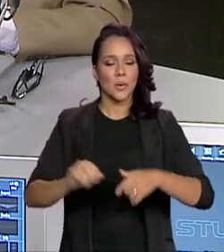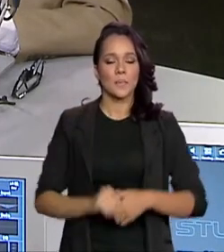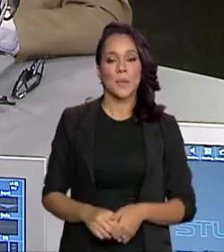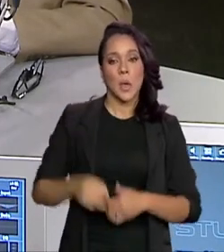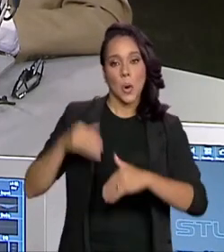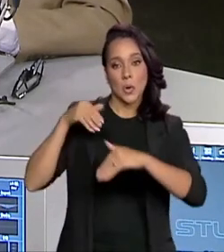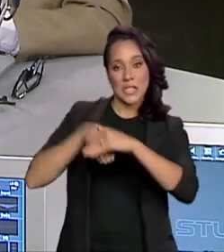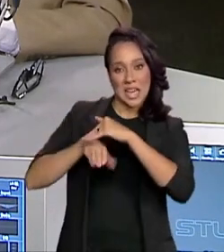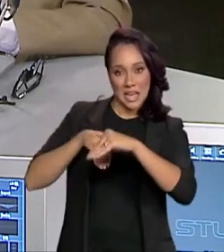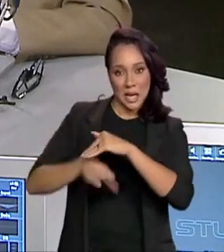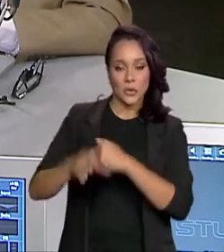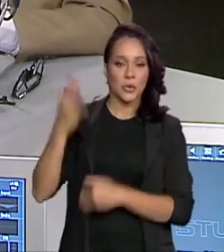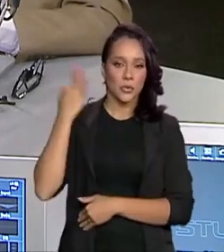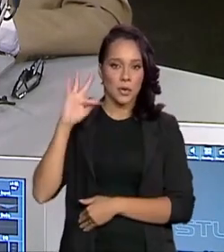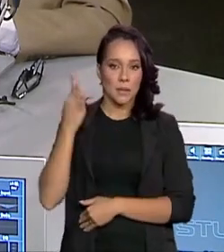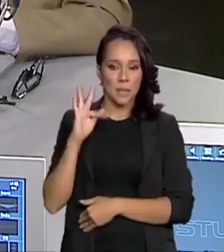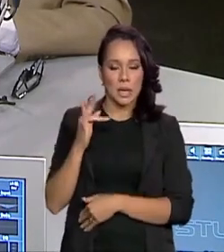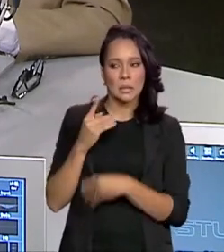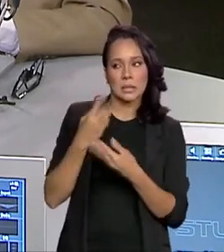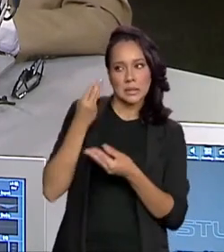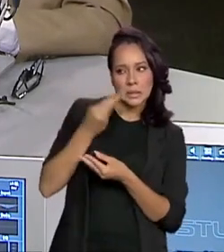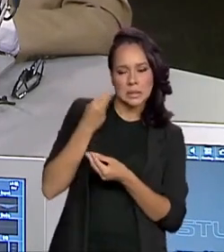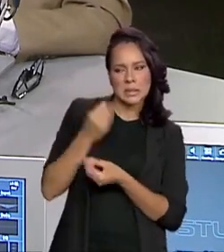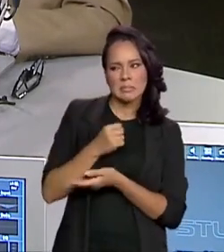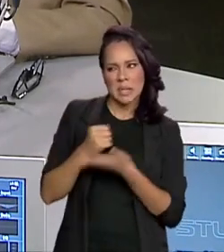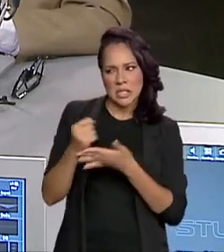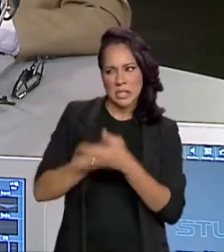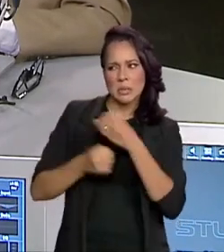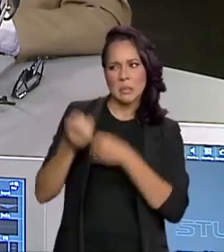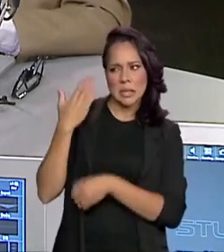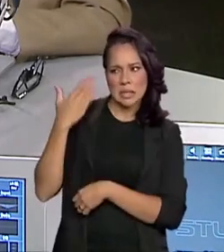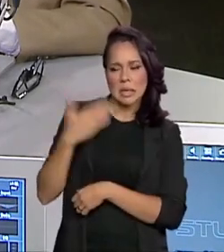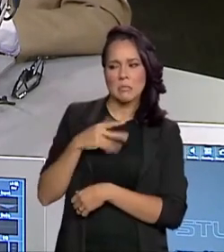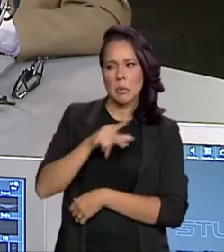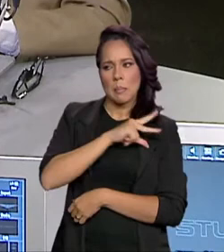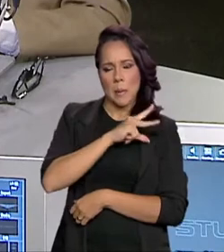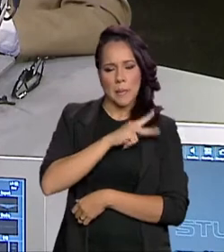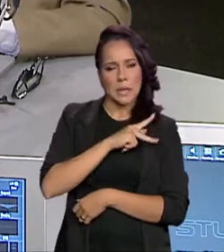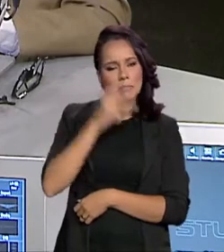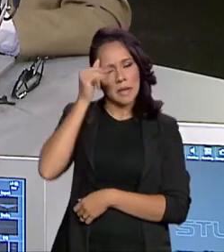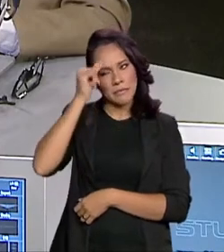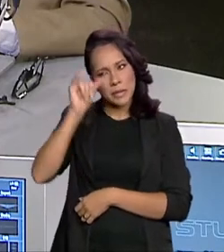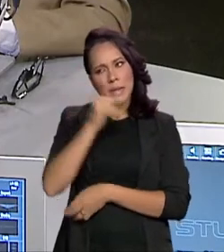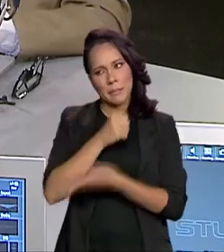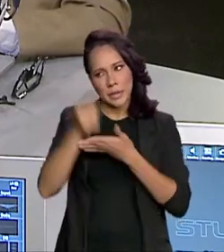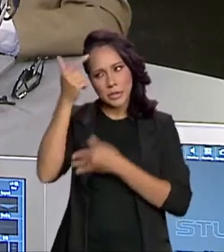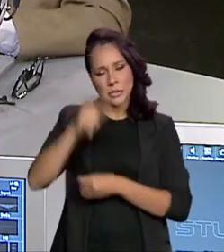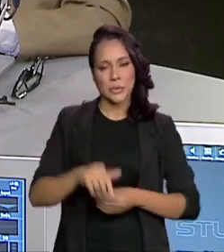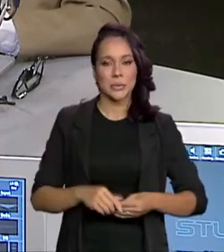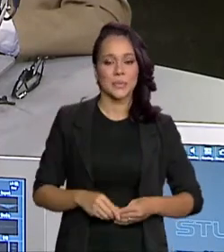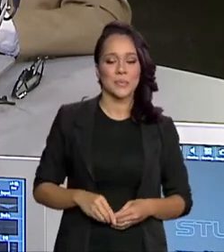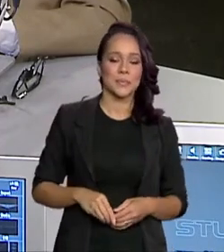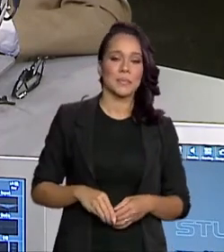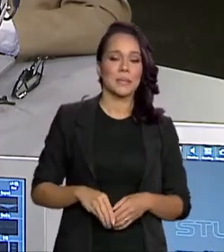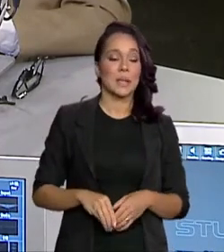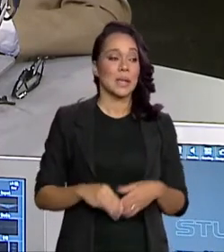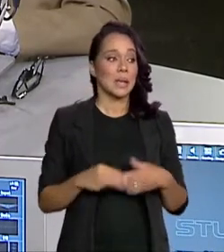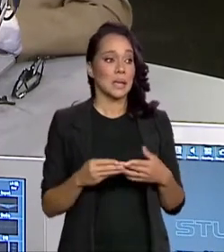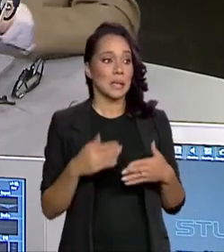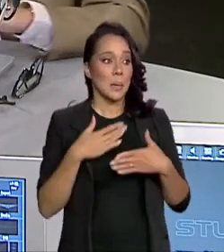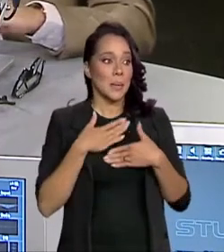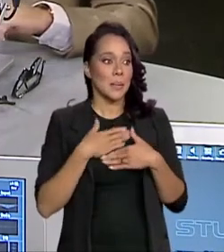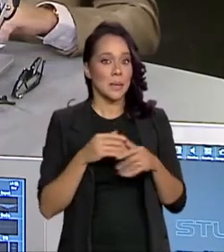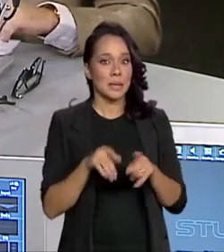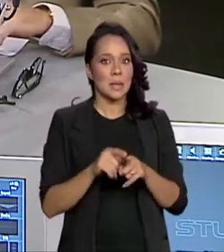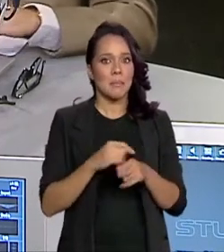zagueiro do Flamengo, Davi Luiz, usa a experiência de ter perdido no passado para o Palmeiras para não vacilar diante dos paranaenses. Para mim é também